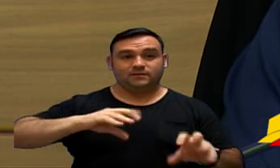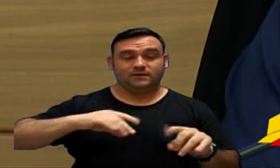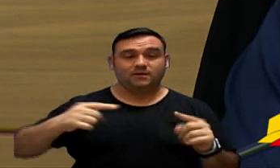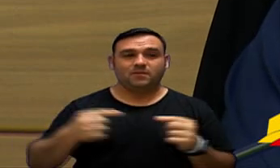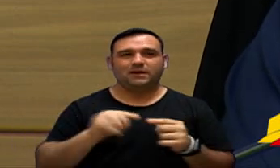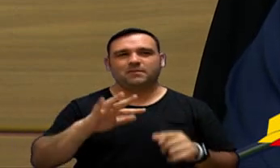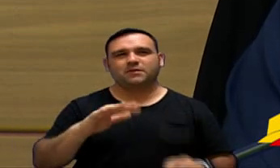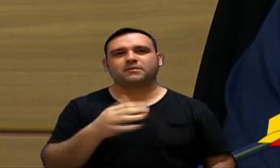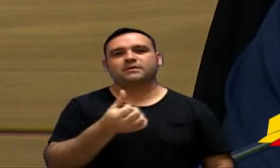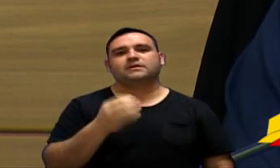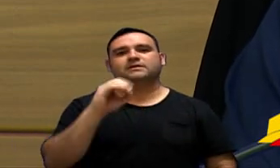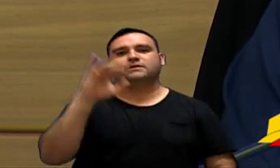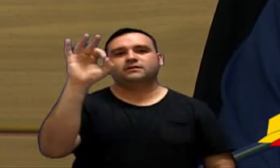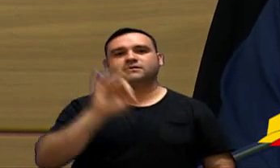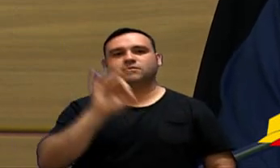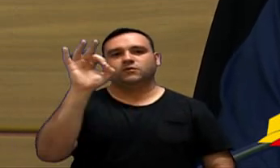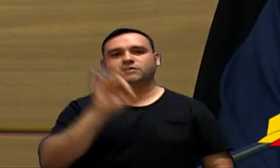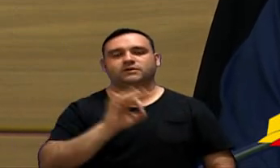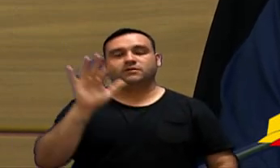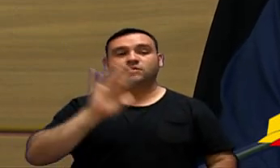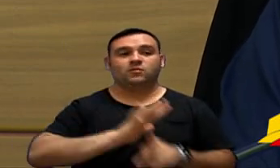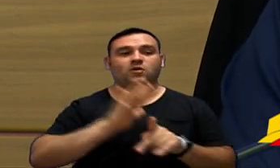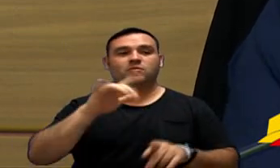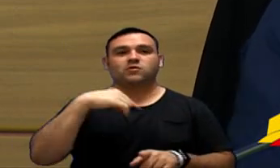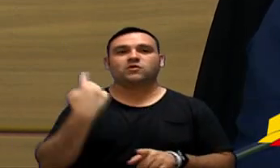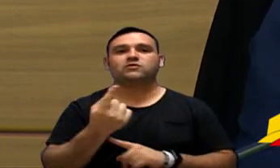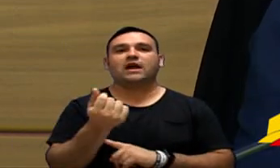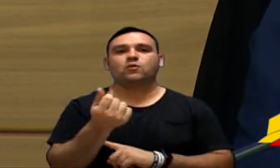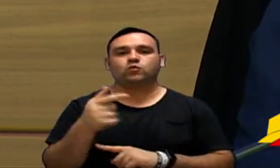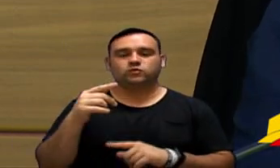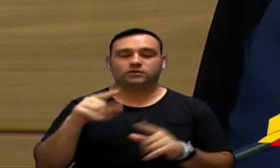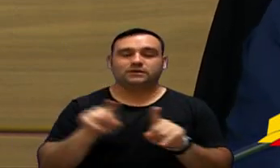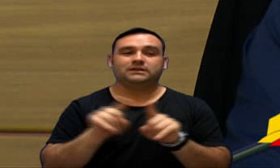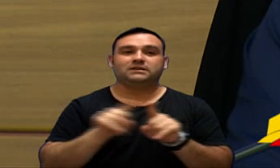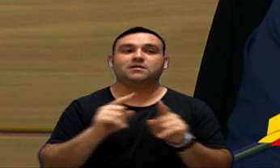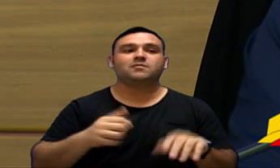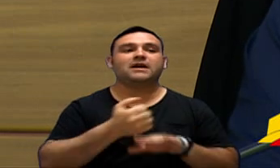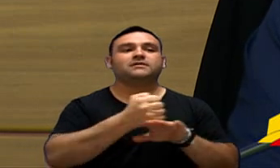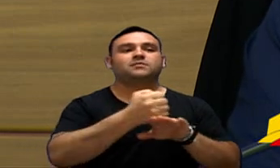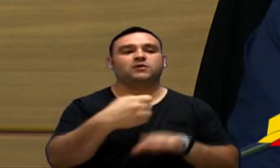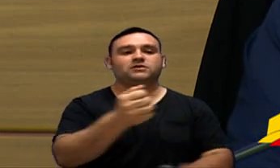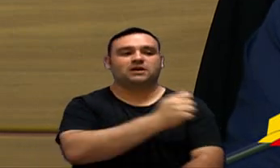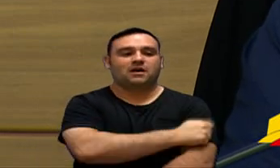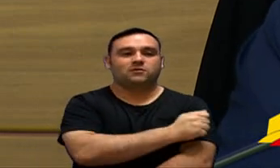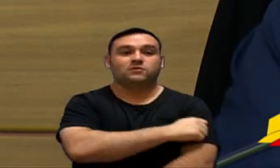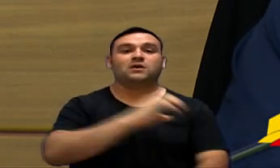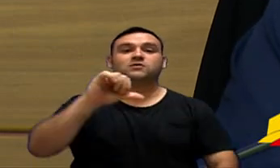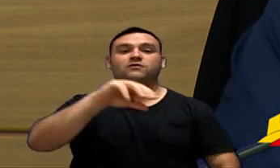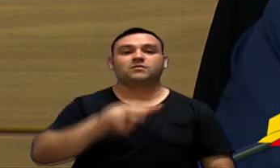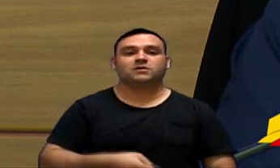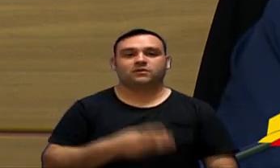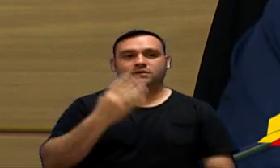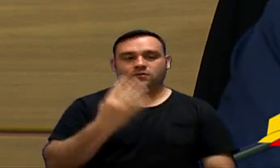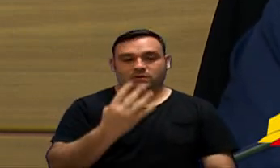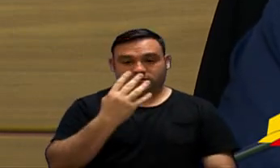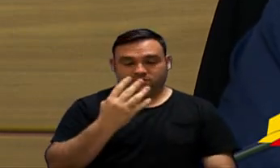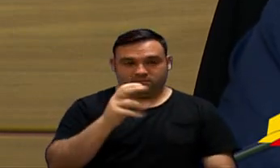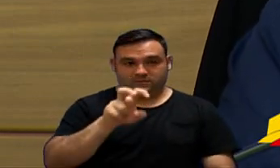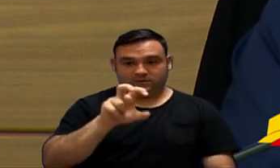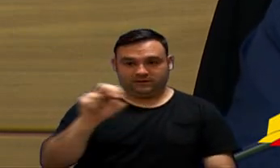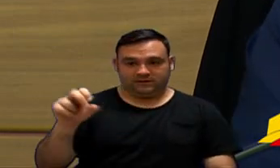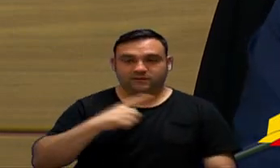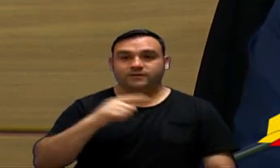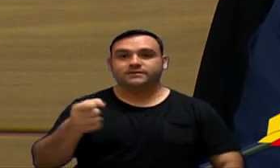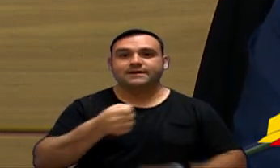corresponde a quase 60% do nosso recurso. Transporte de alunos, 9 milhões, 4.500